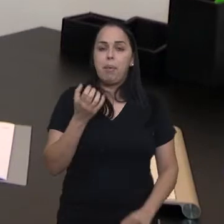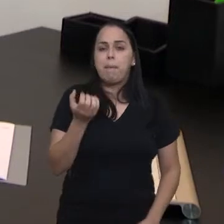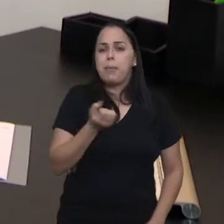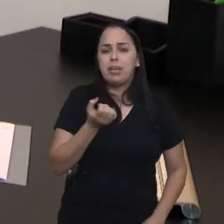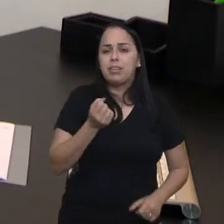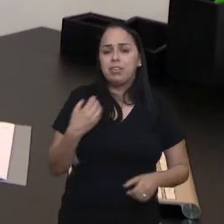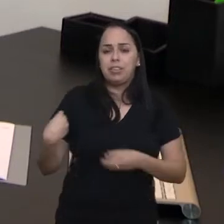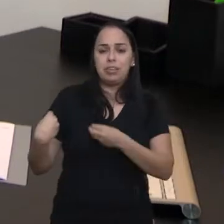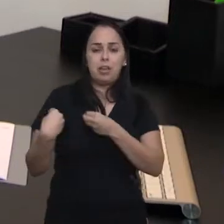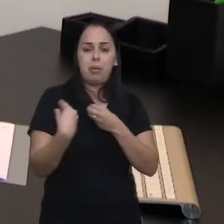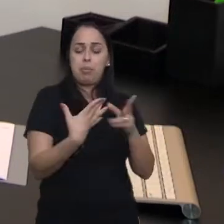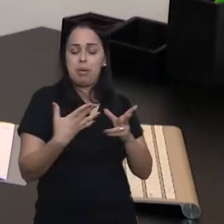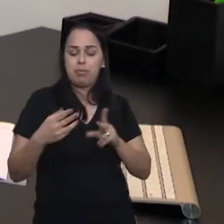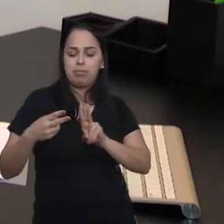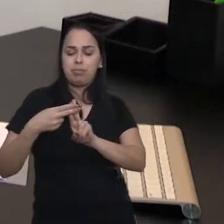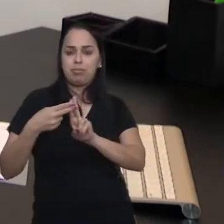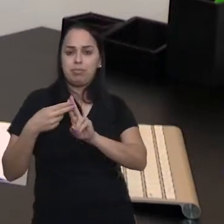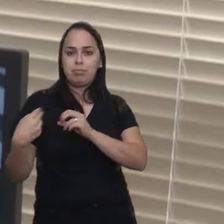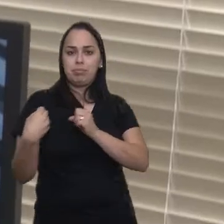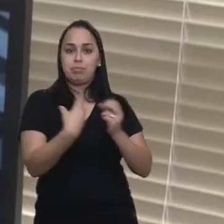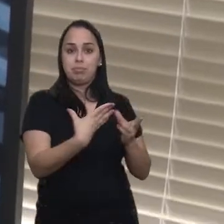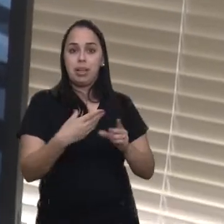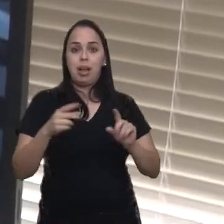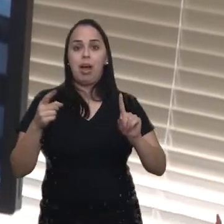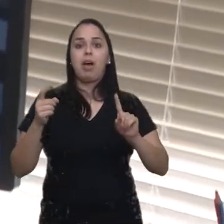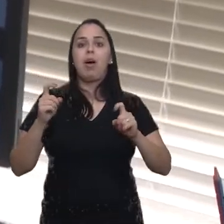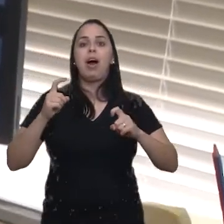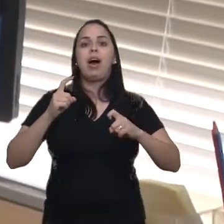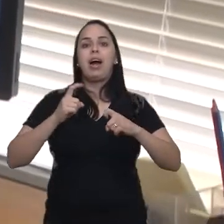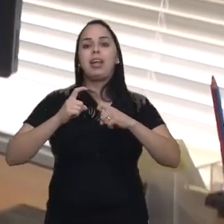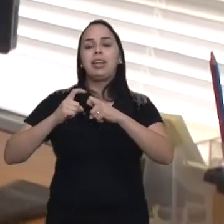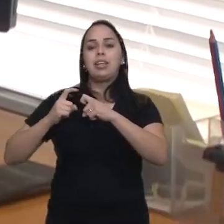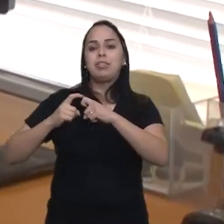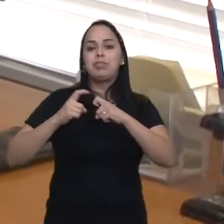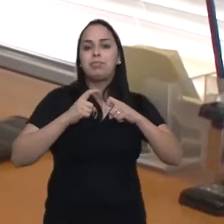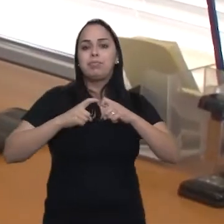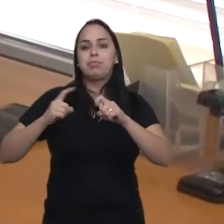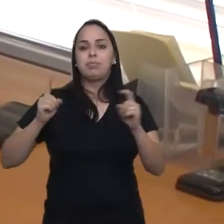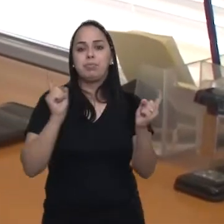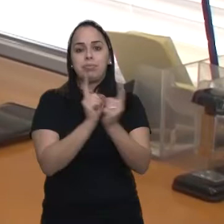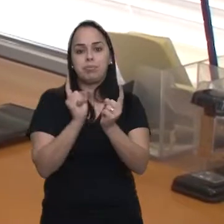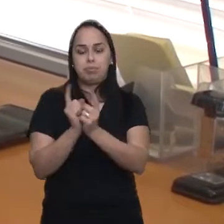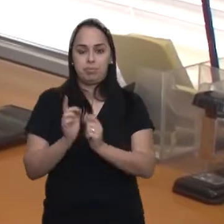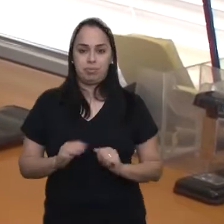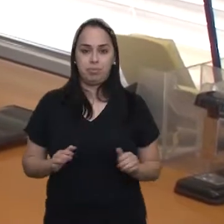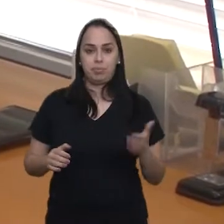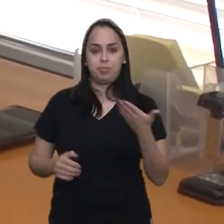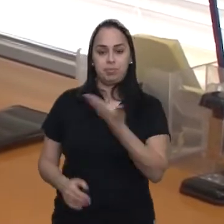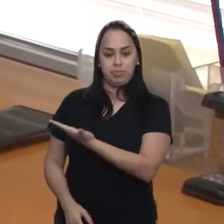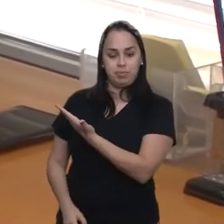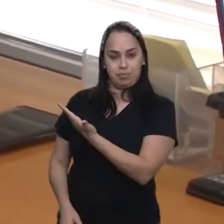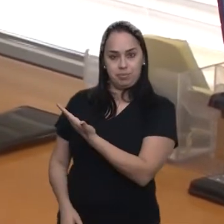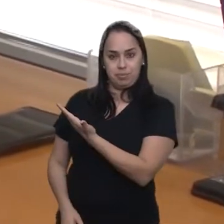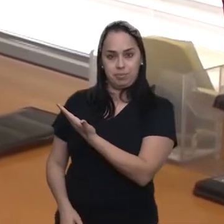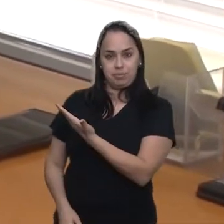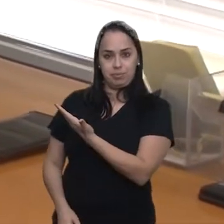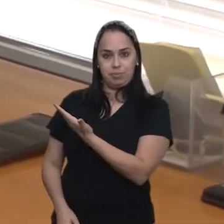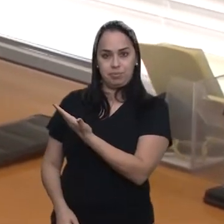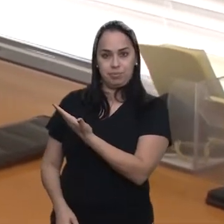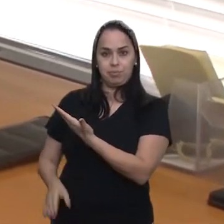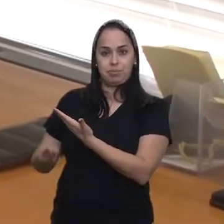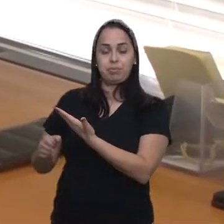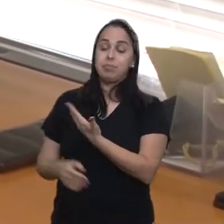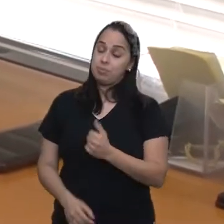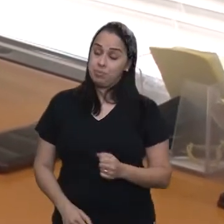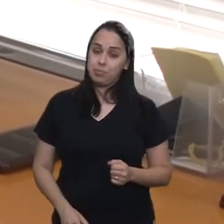esse benefício oferecido pelo SUS. Coordenador interino do Departamento de Comunicação do Conselho Regional de Medicina